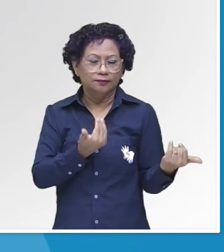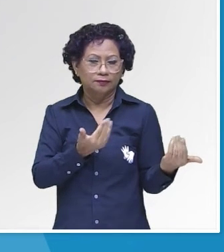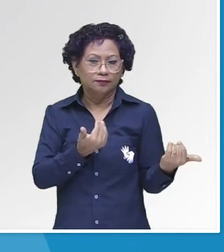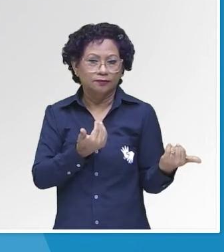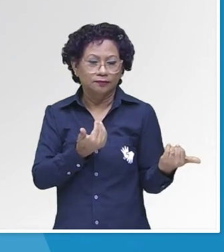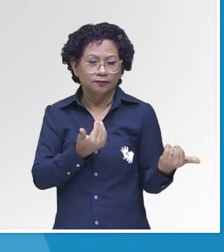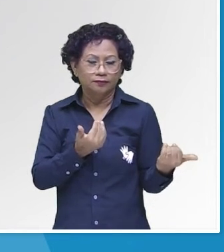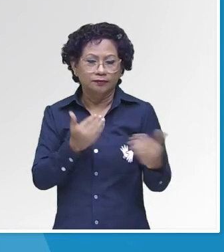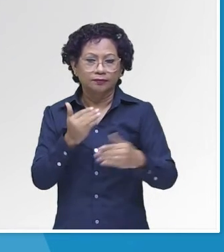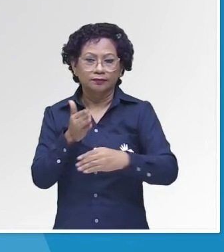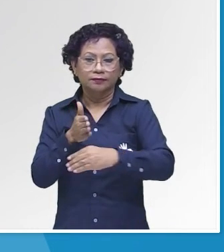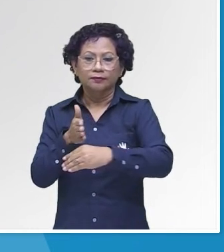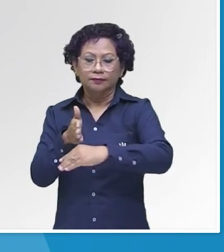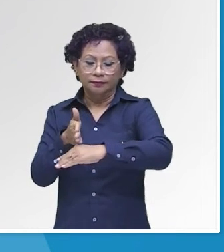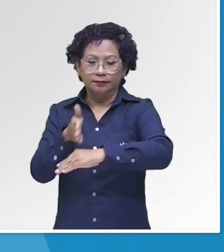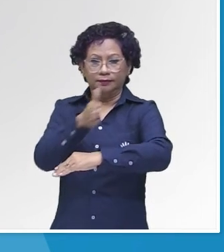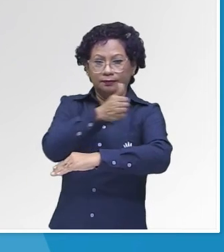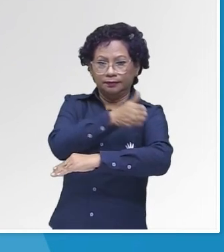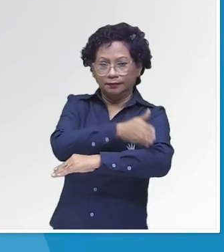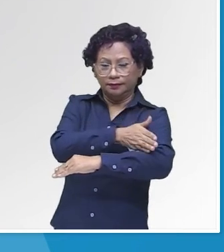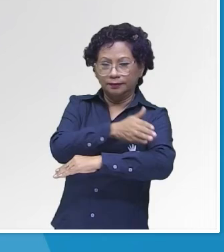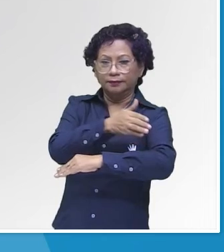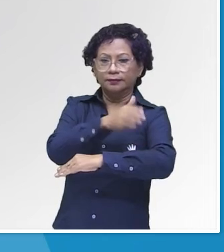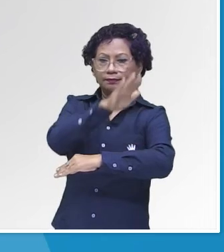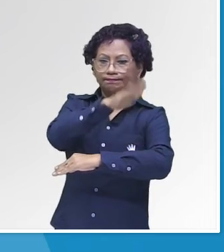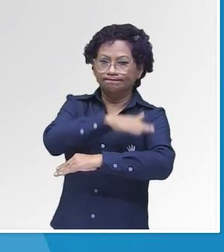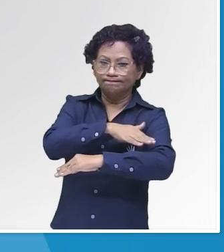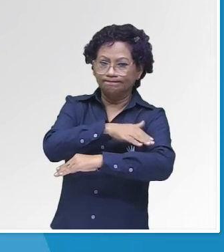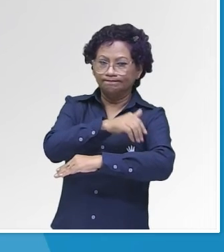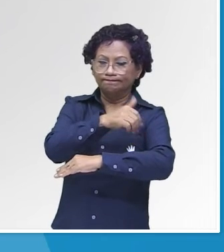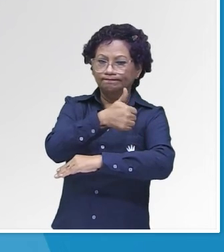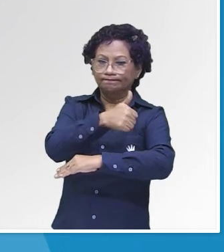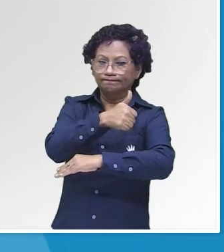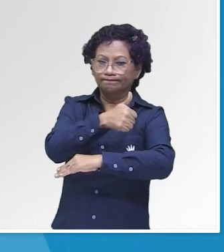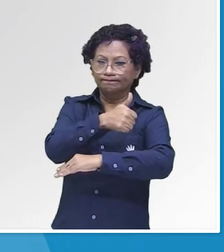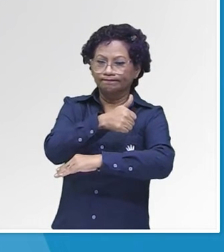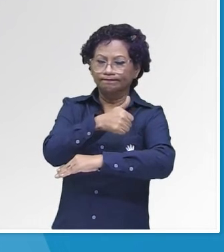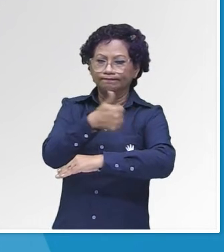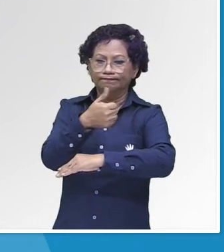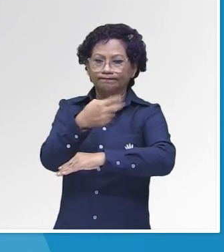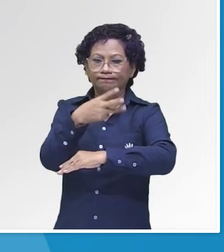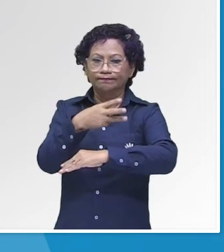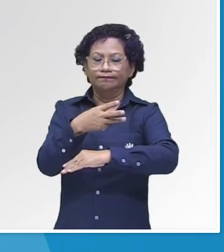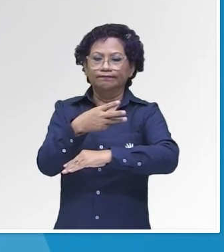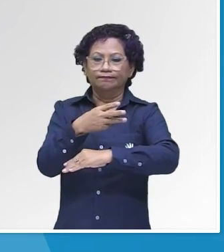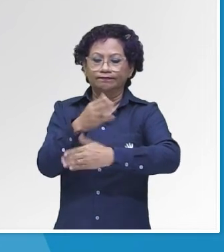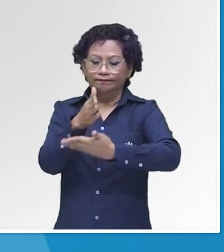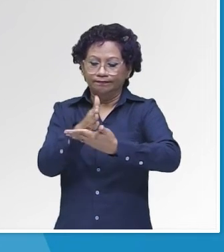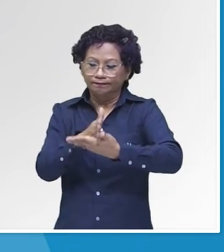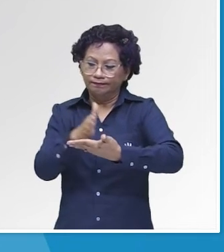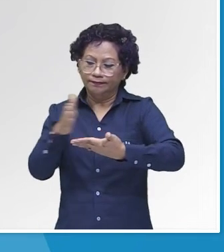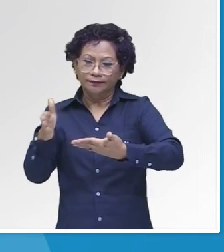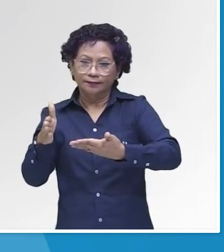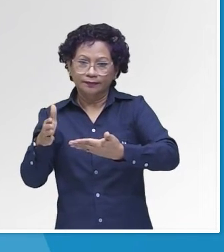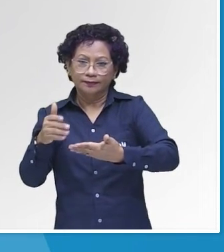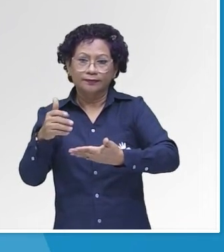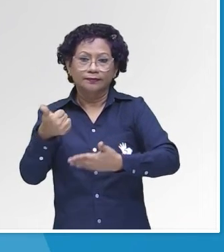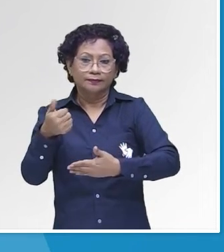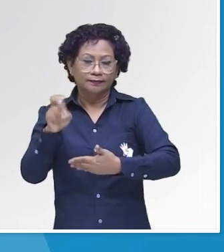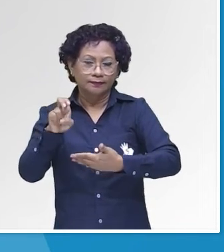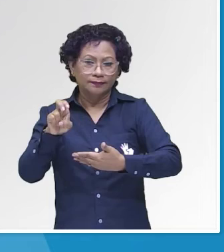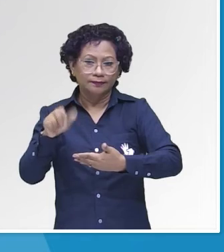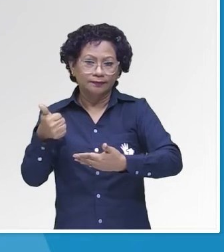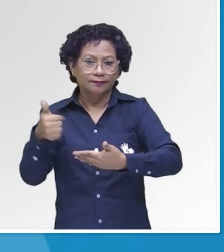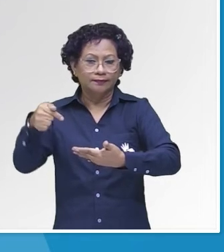universo estão abaixo da média e a outra metade está acima da média, né? Ou seja, olha só, se o universo eram 4,